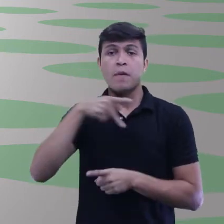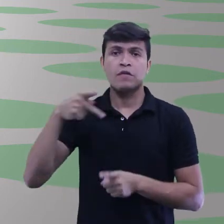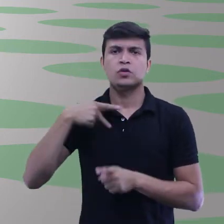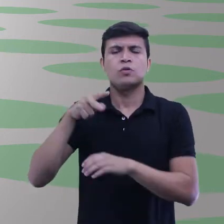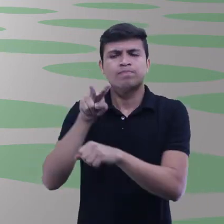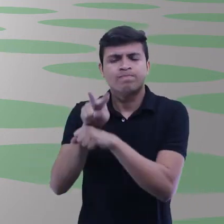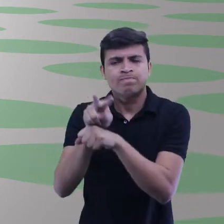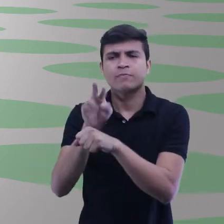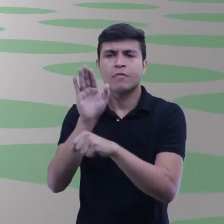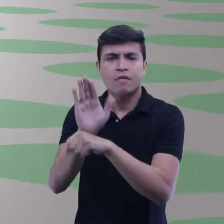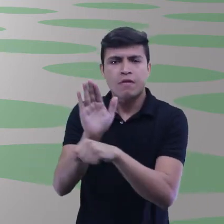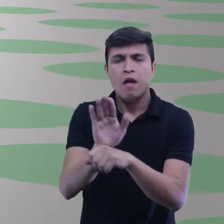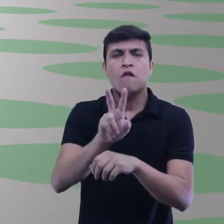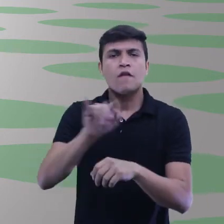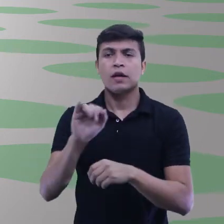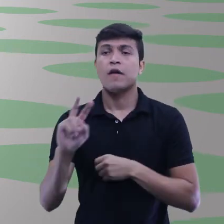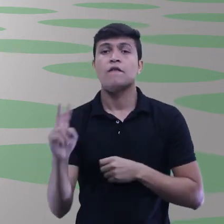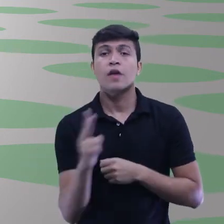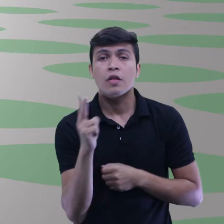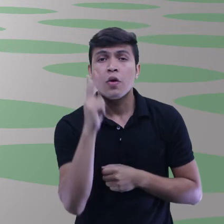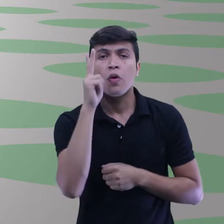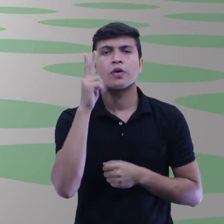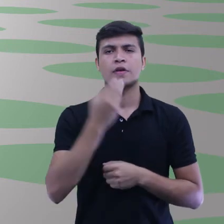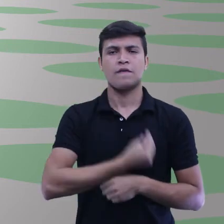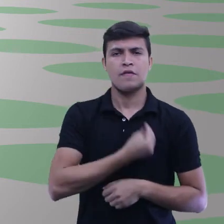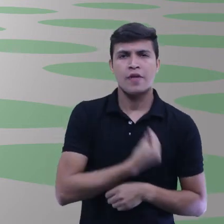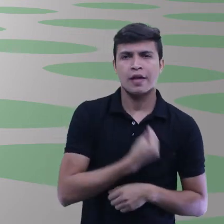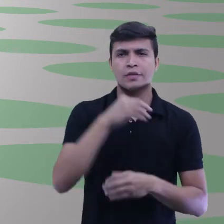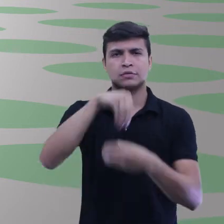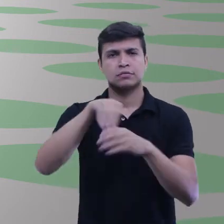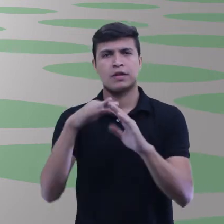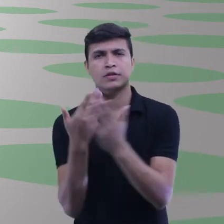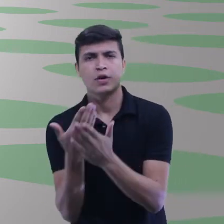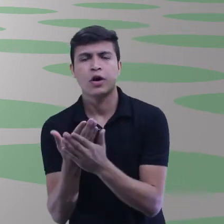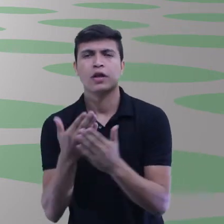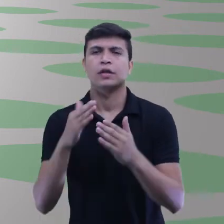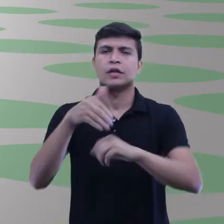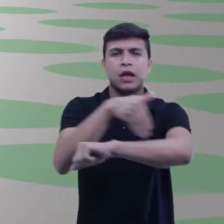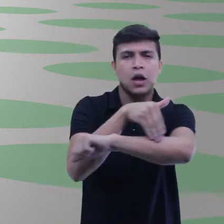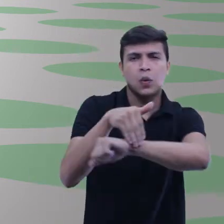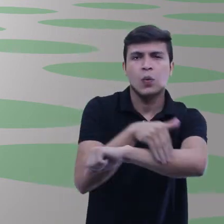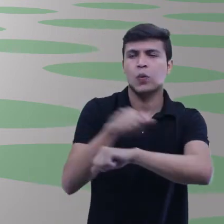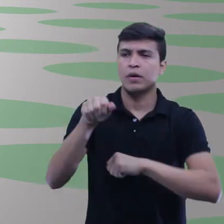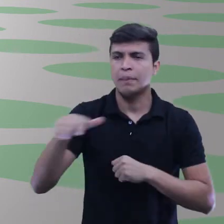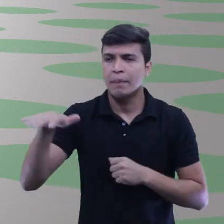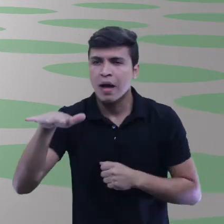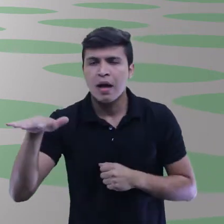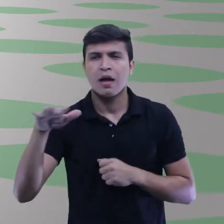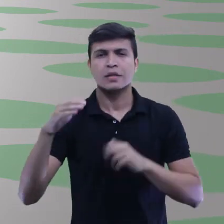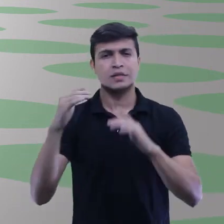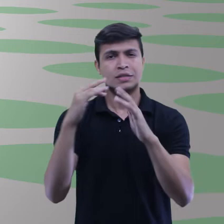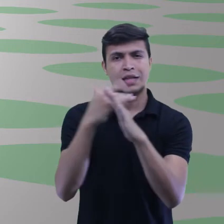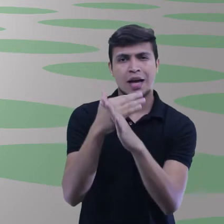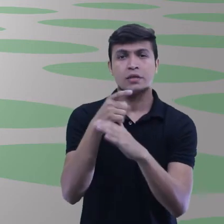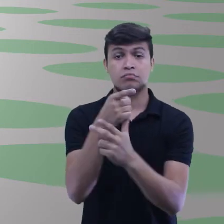conduzam os alunos a uma convivência harmoniosa no meio em que vivem, na escola, no seu bairro, na sua cidade, e esses valores que